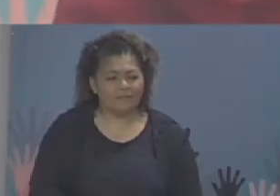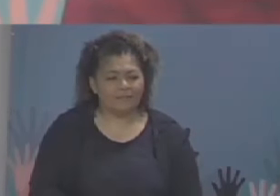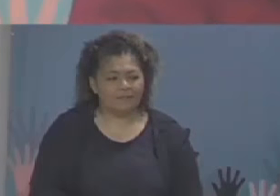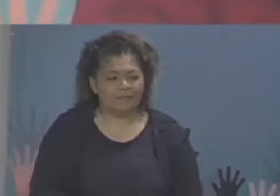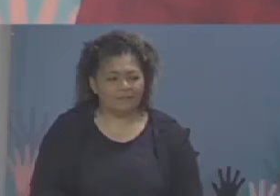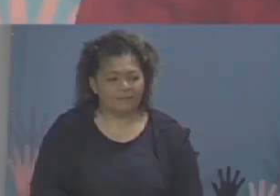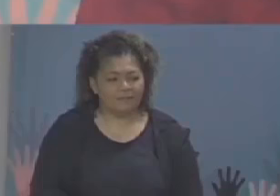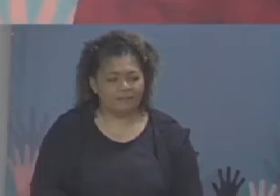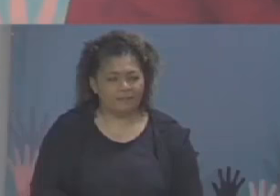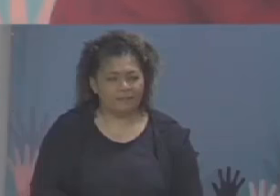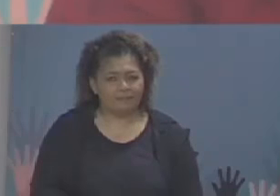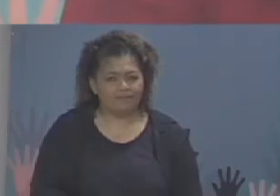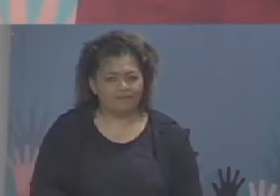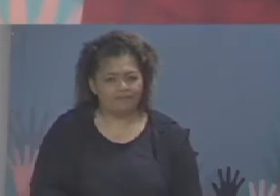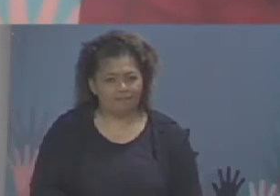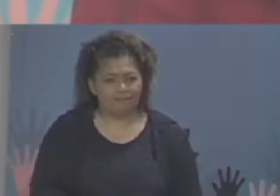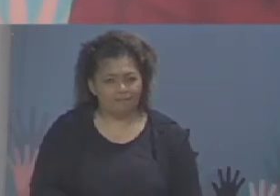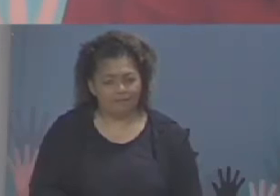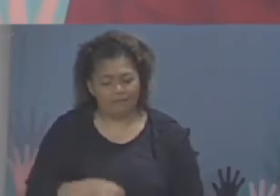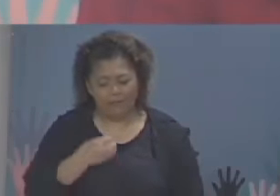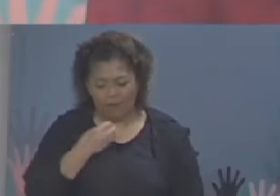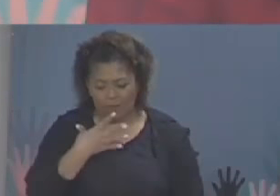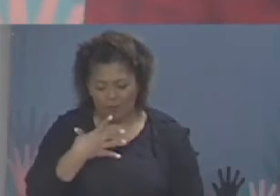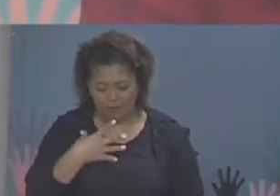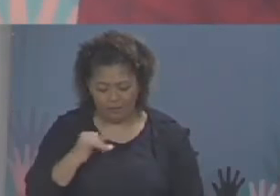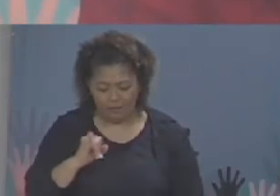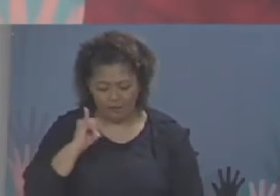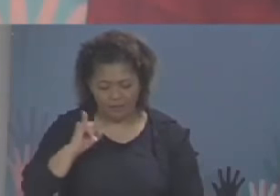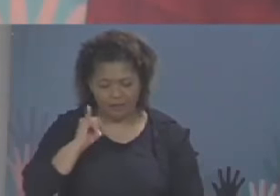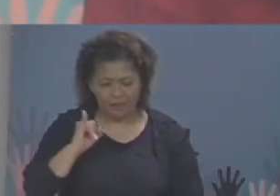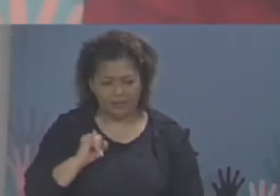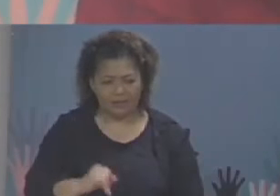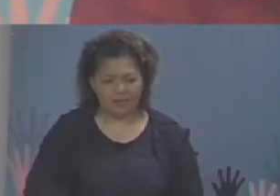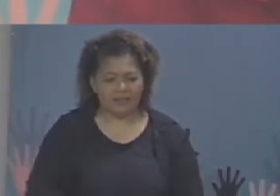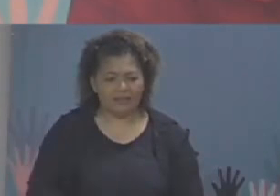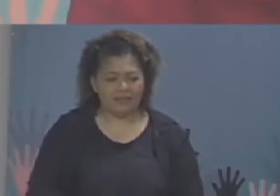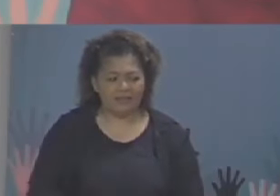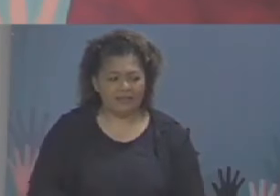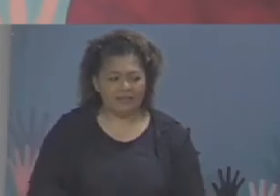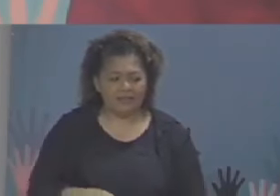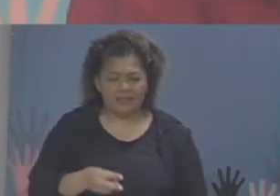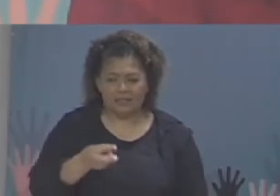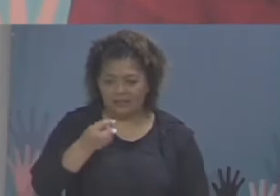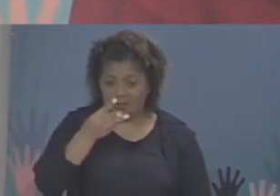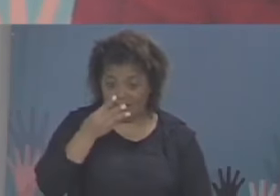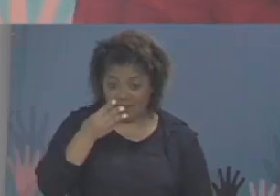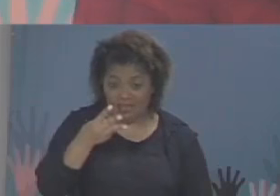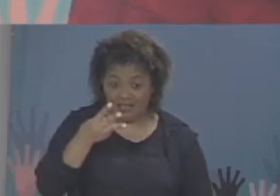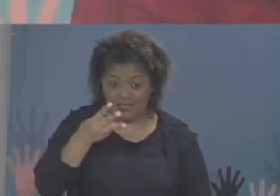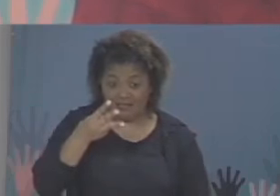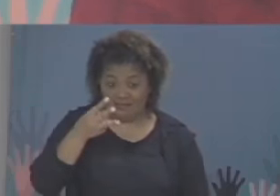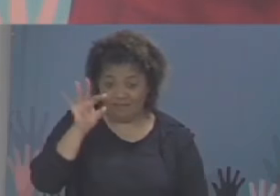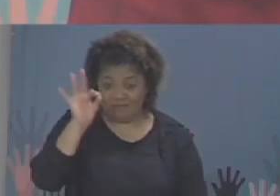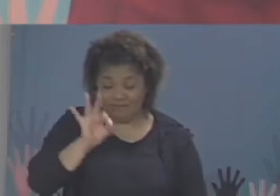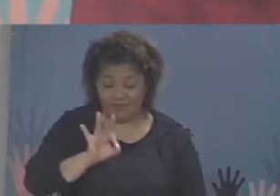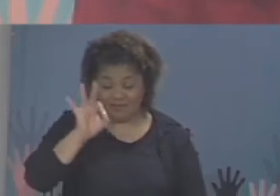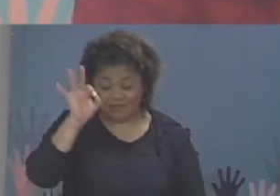Agora sim. Bom, interessante esse dado do 3%, porque qualquer pesquisa é válida com muito menos que